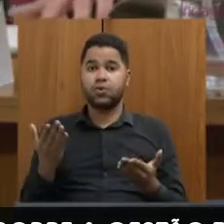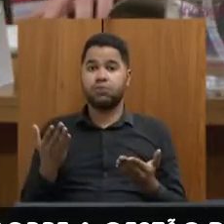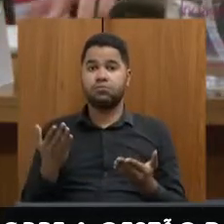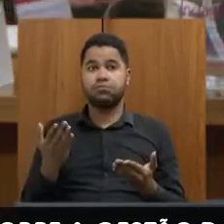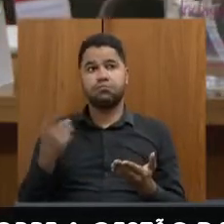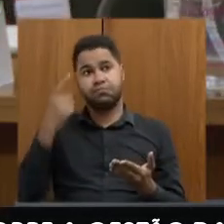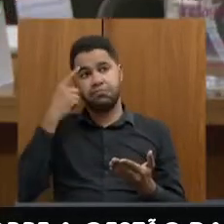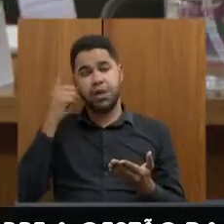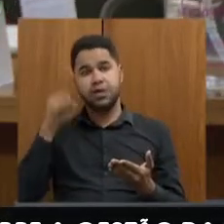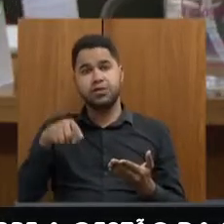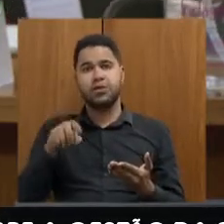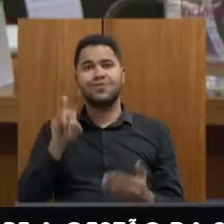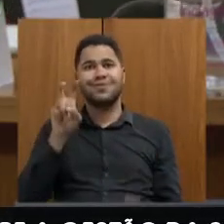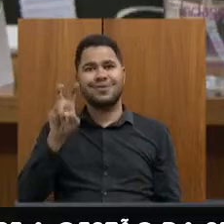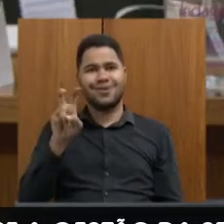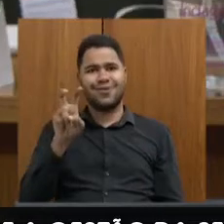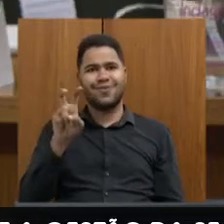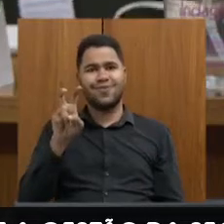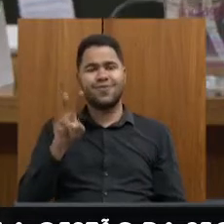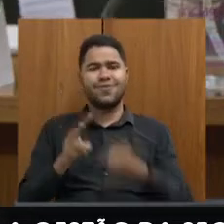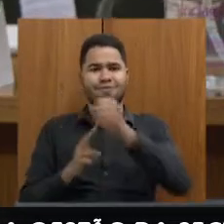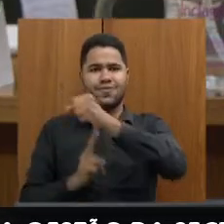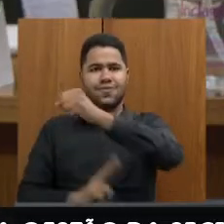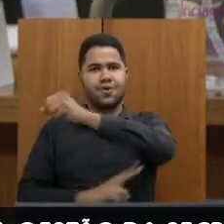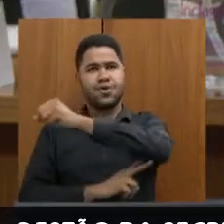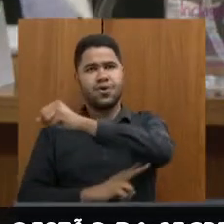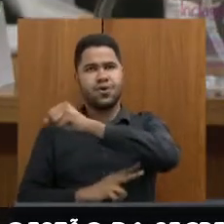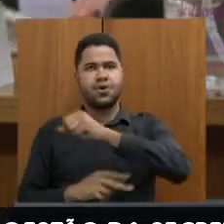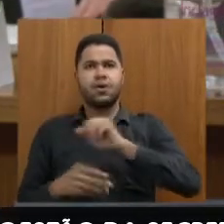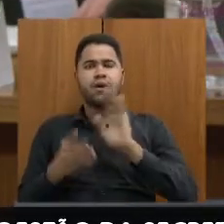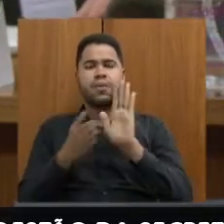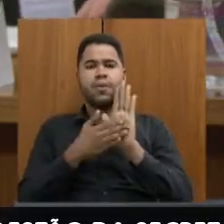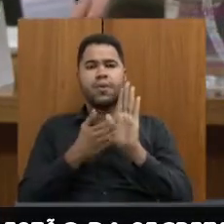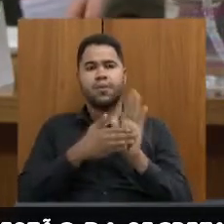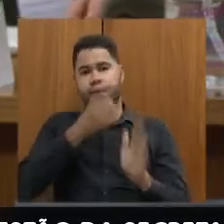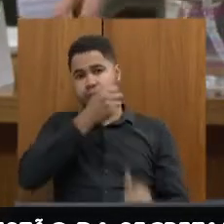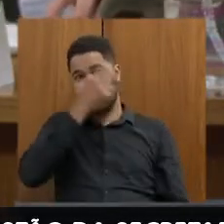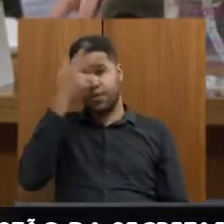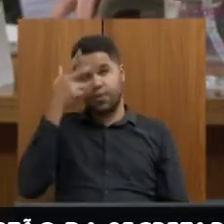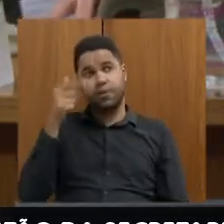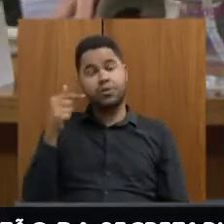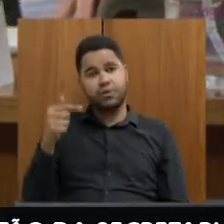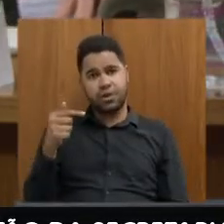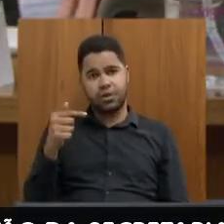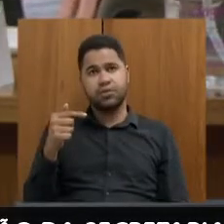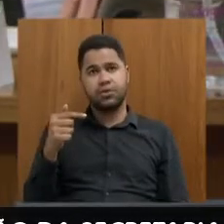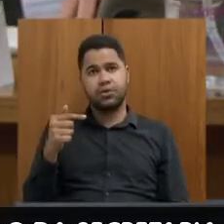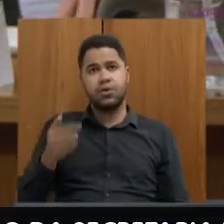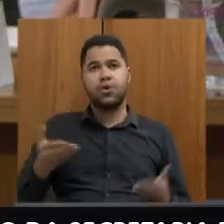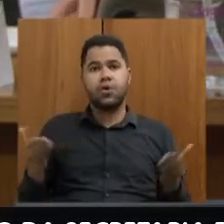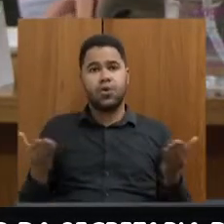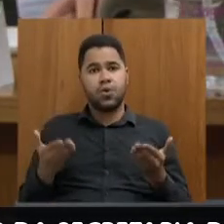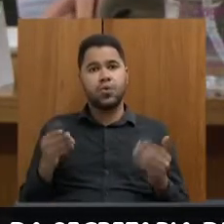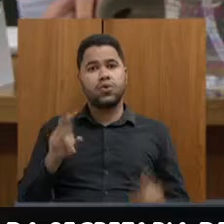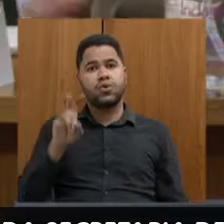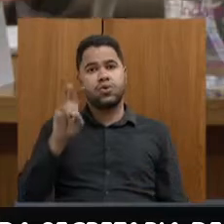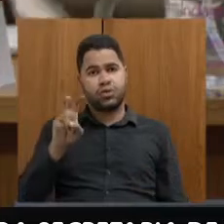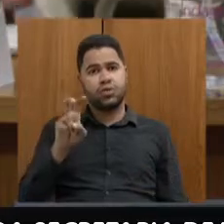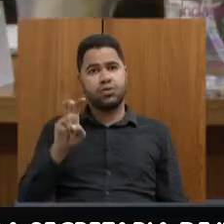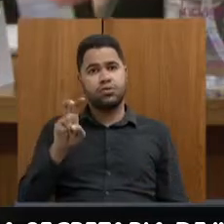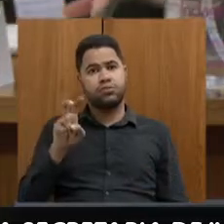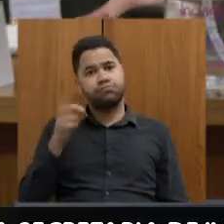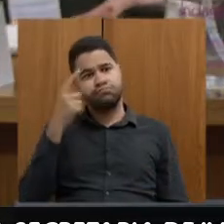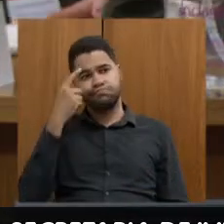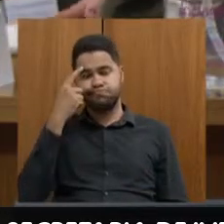consideram 5 o viaduto ou pleito do prefeito eram sete e hoje já são cinco